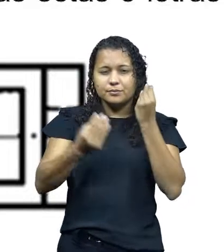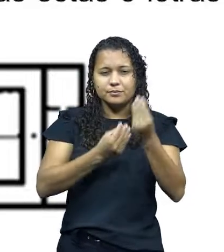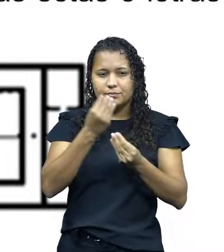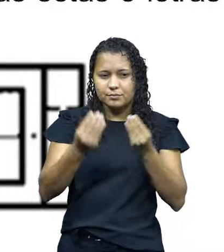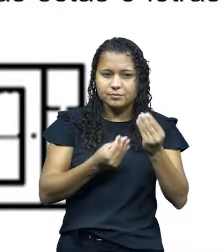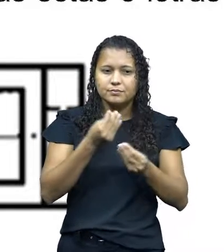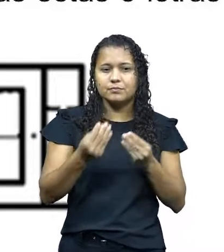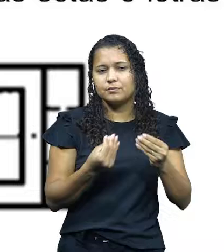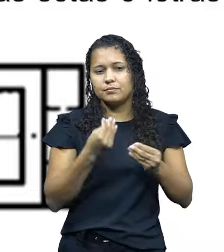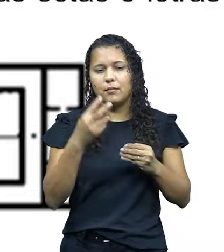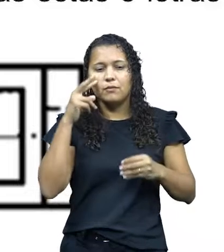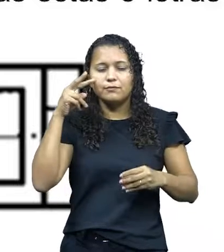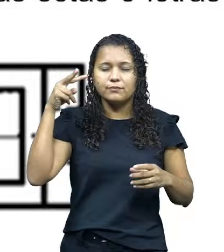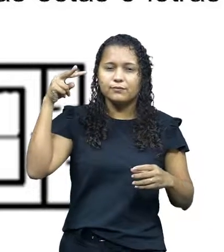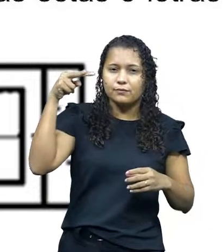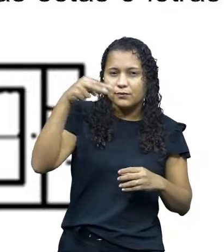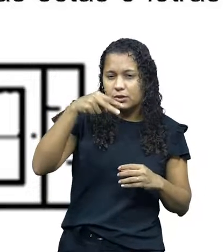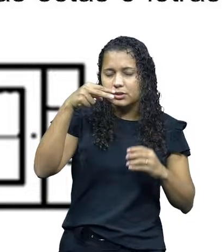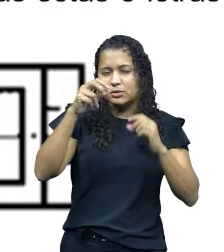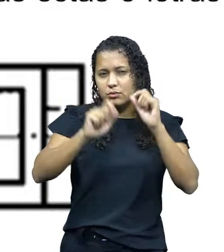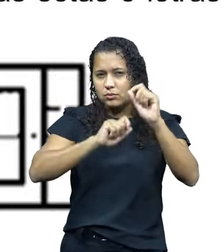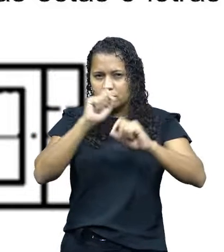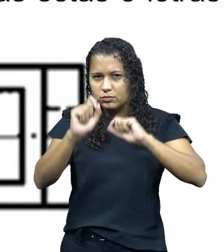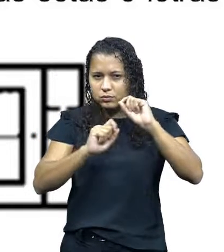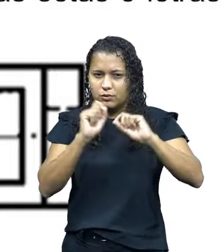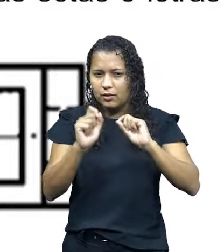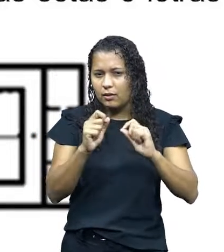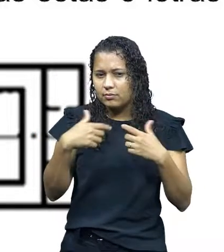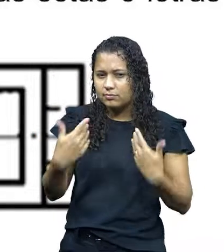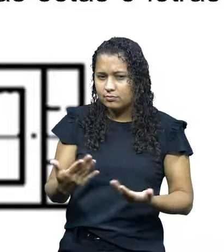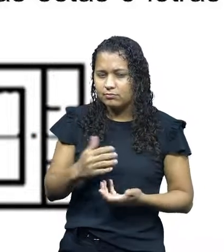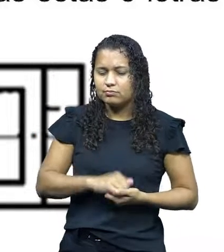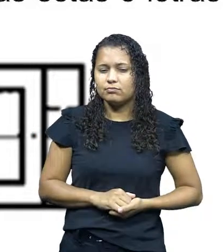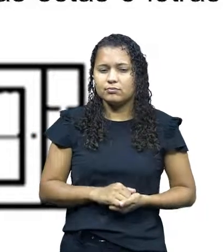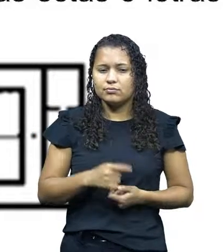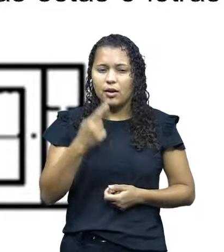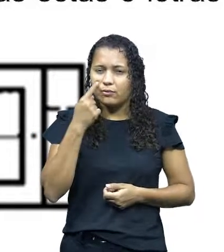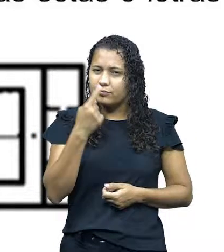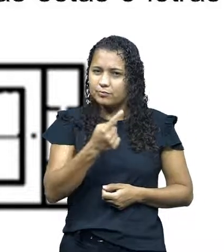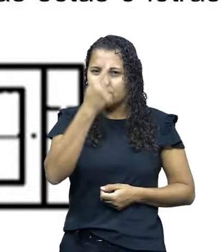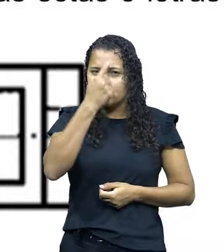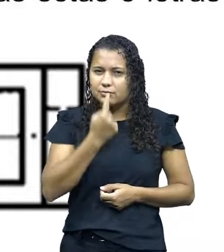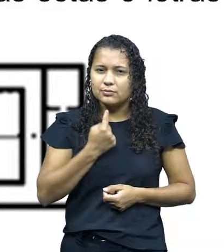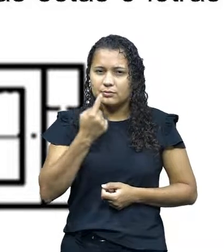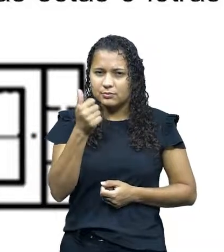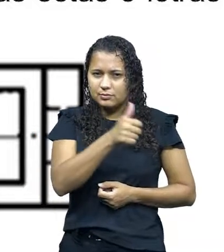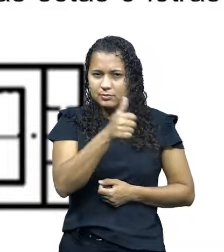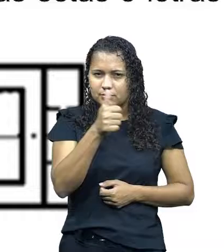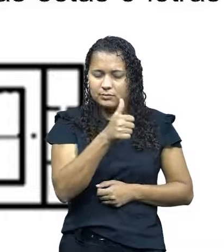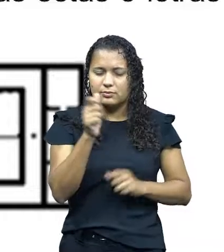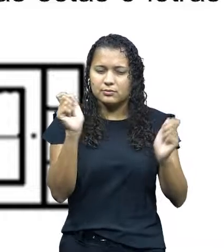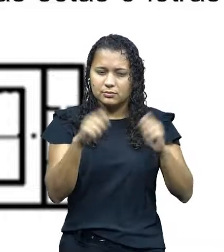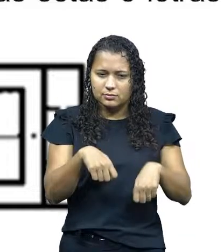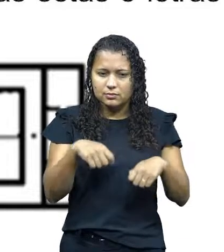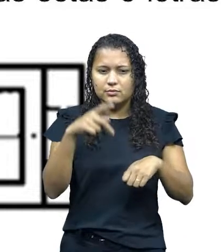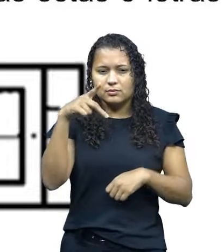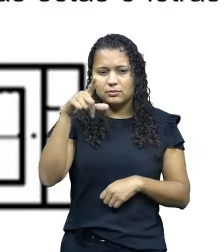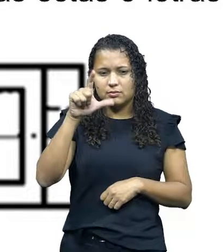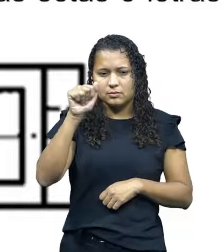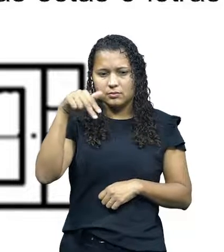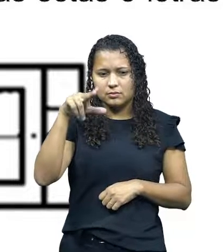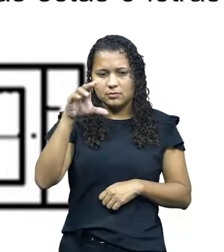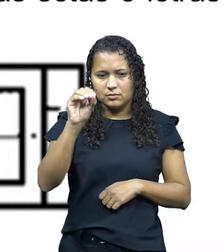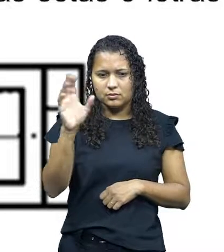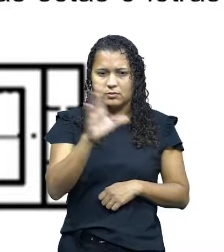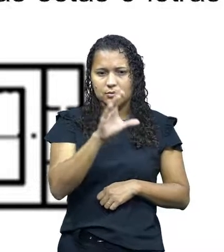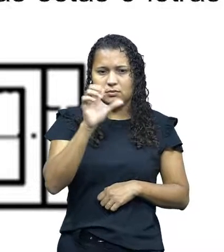vista ortográfica a sua trajetória. Então, na primeira imagem, a gente consegue ver esse plano de corte, né?